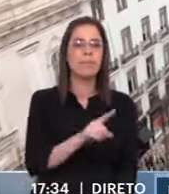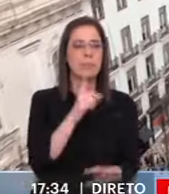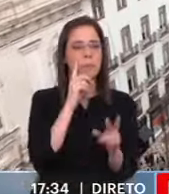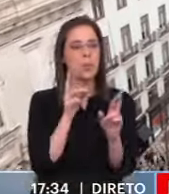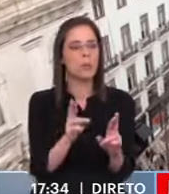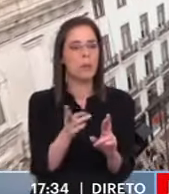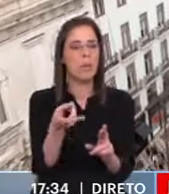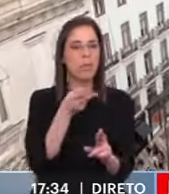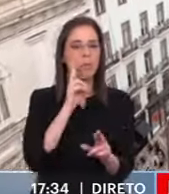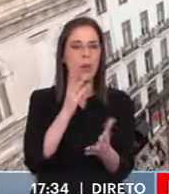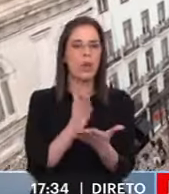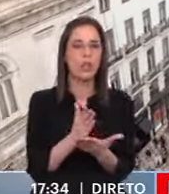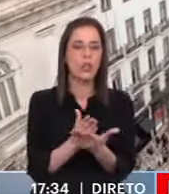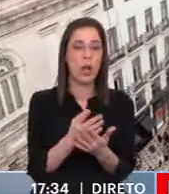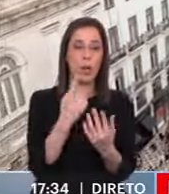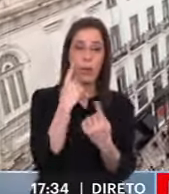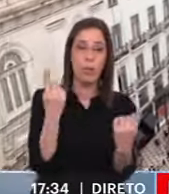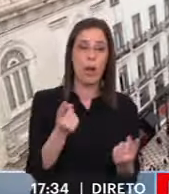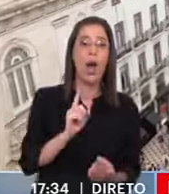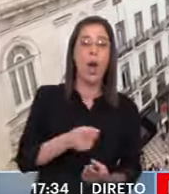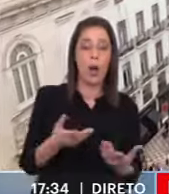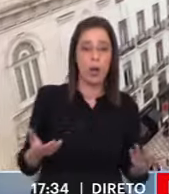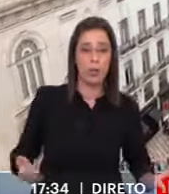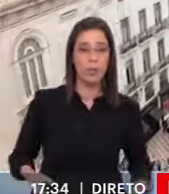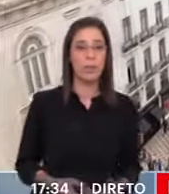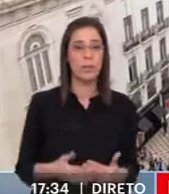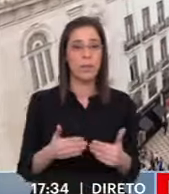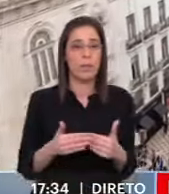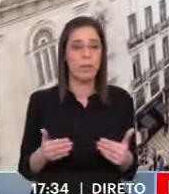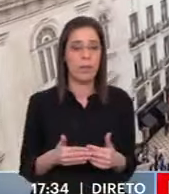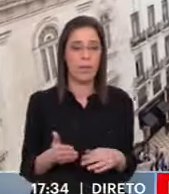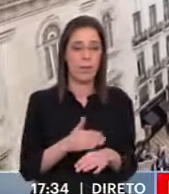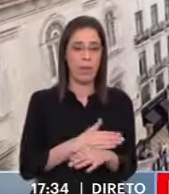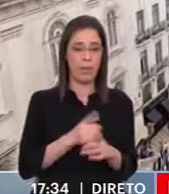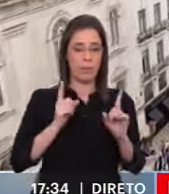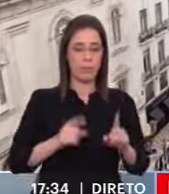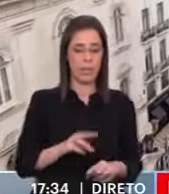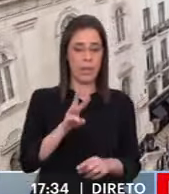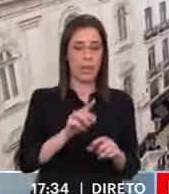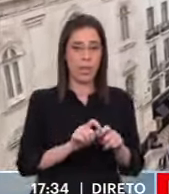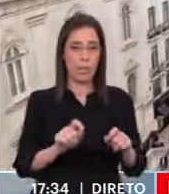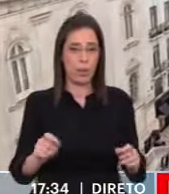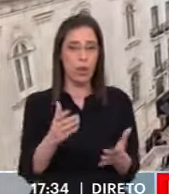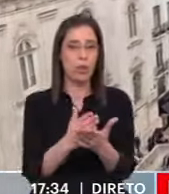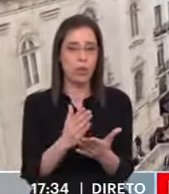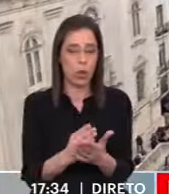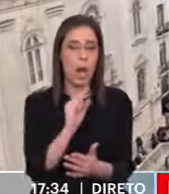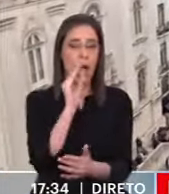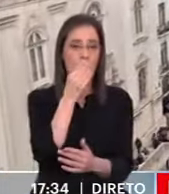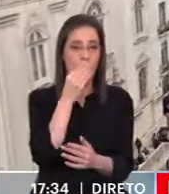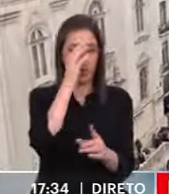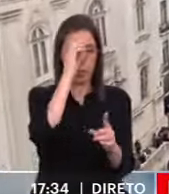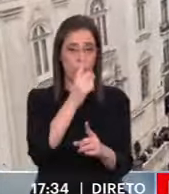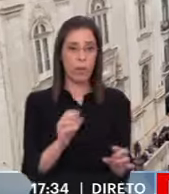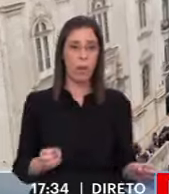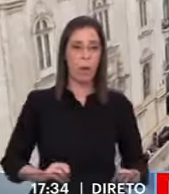dos diretores de escolas públicas? Isto numa altura em que estamos na véspera do arranque do terceiro período e ainda com alunos sem